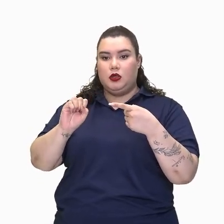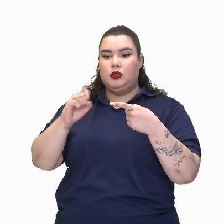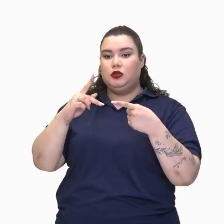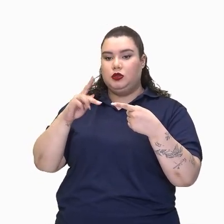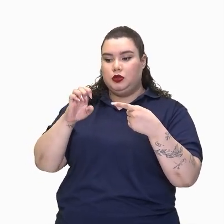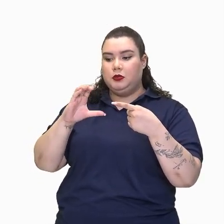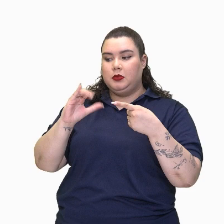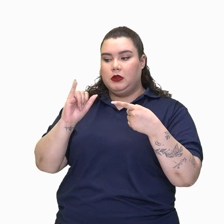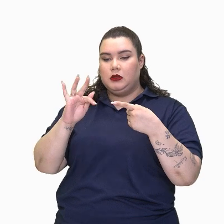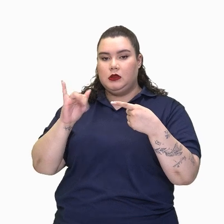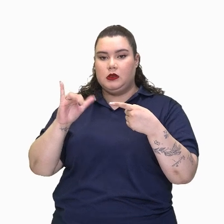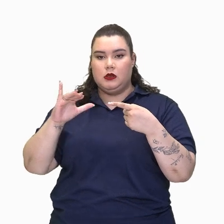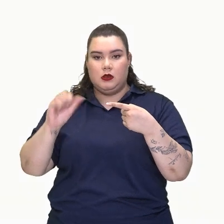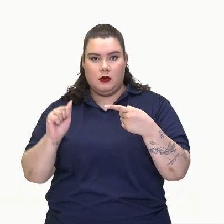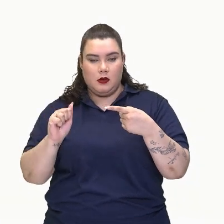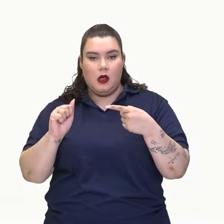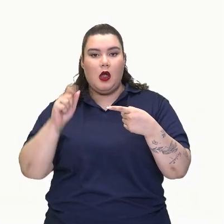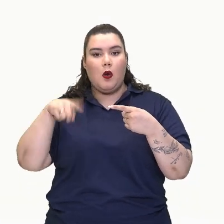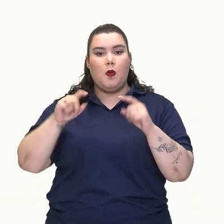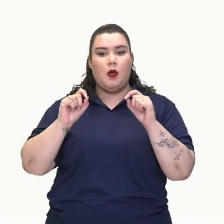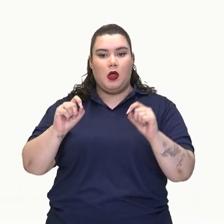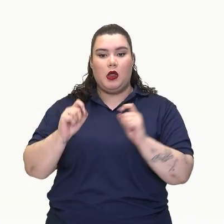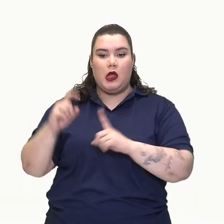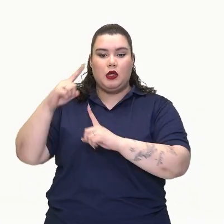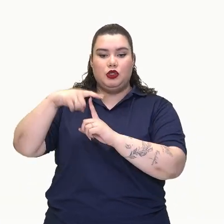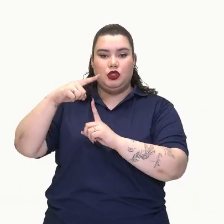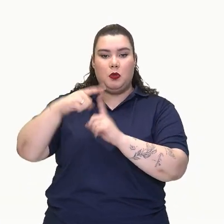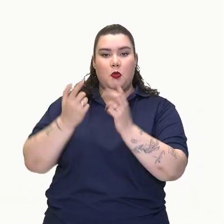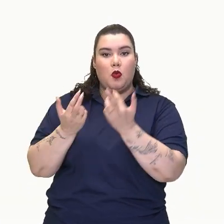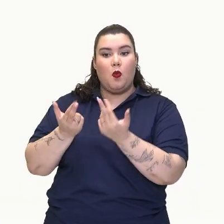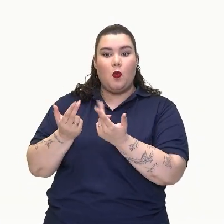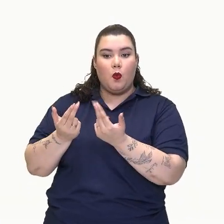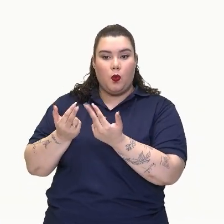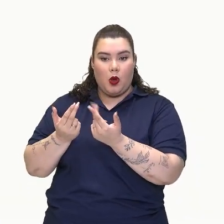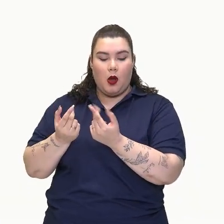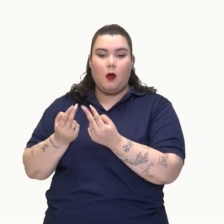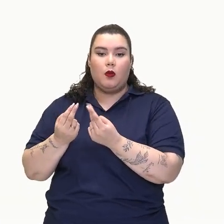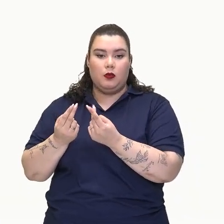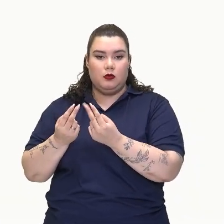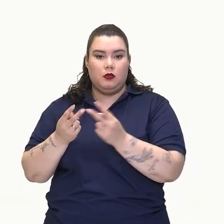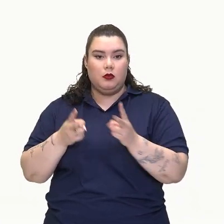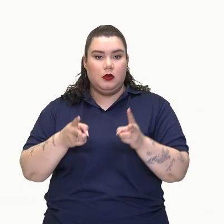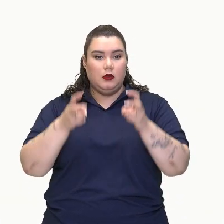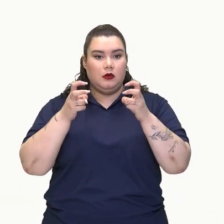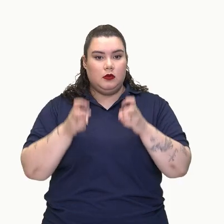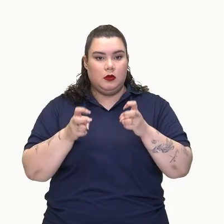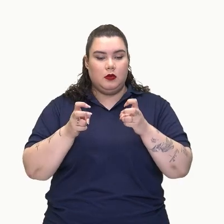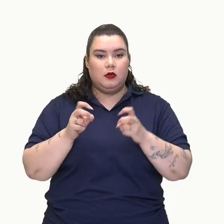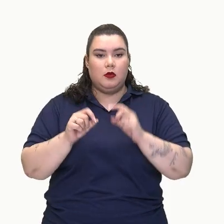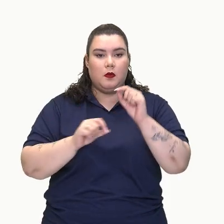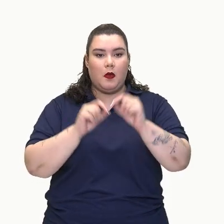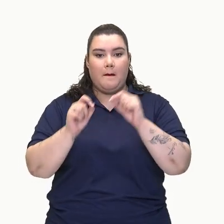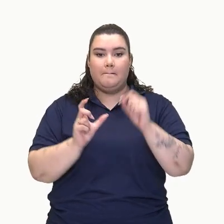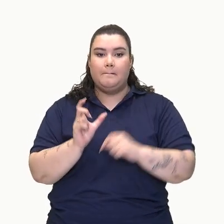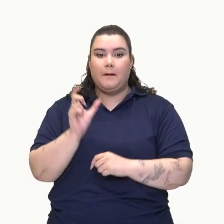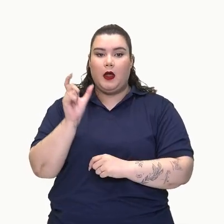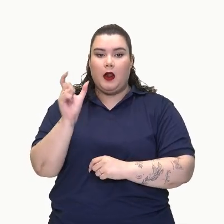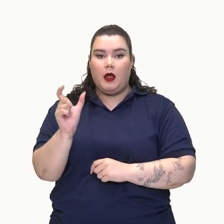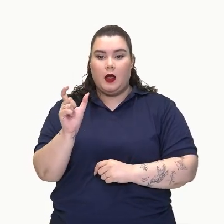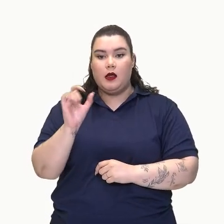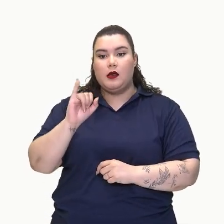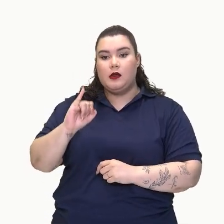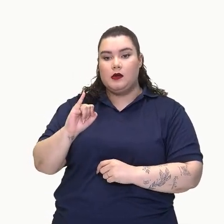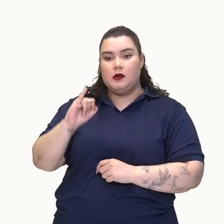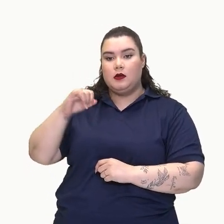mesma espécie. E aí, para vocês não esquecerem, vocês observem aqui essa denominação. Quando vocês